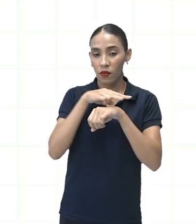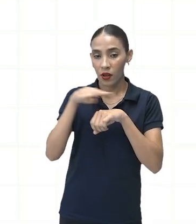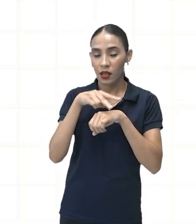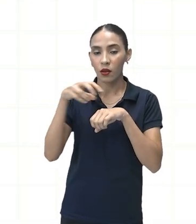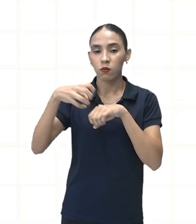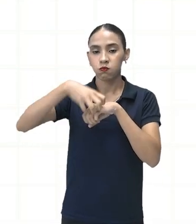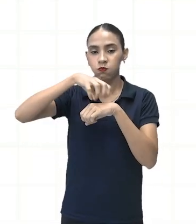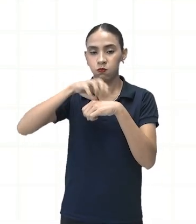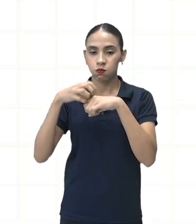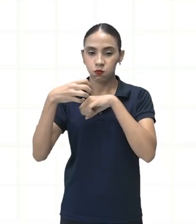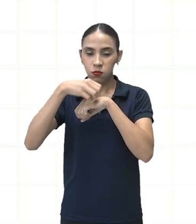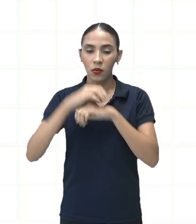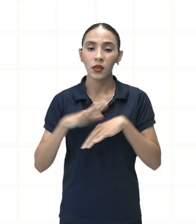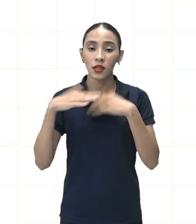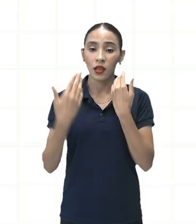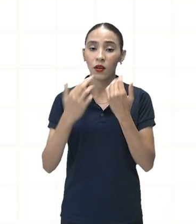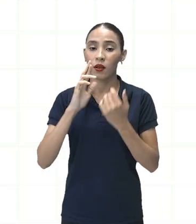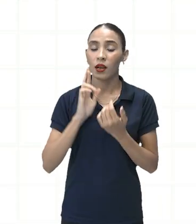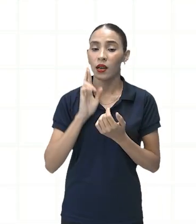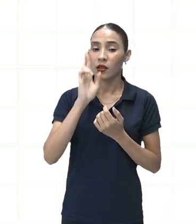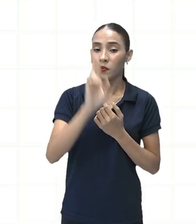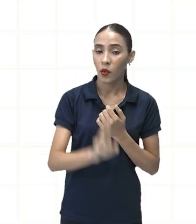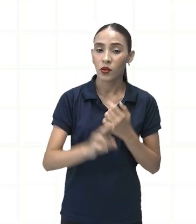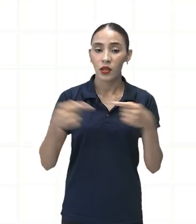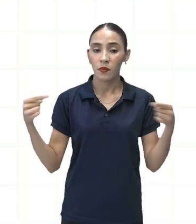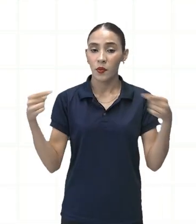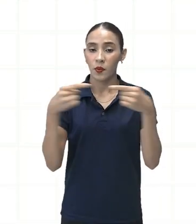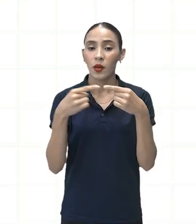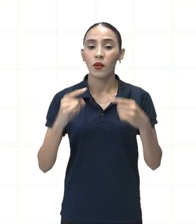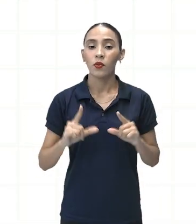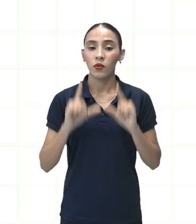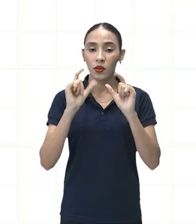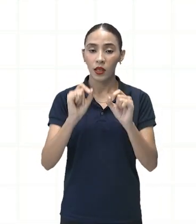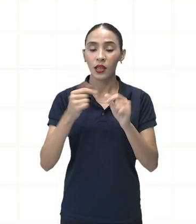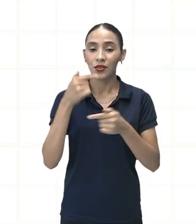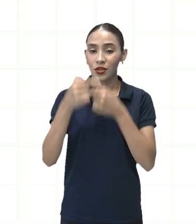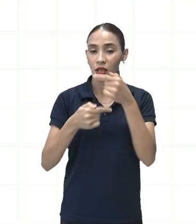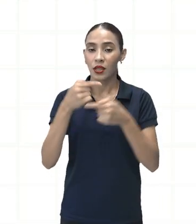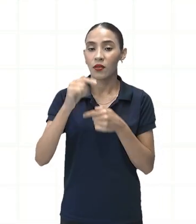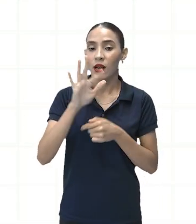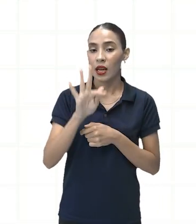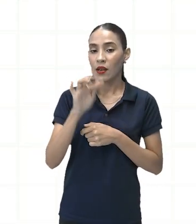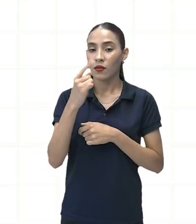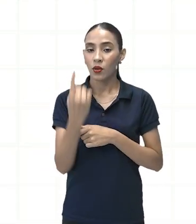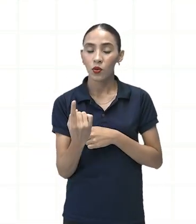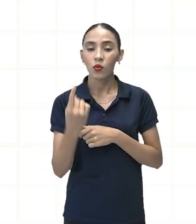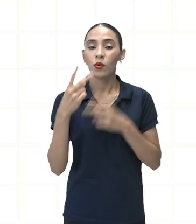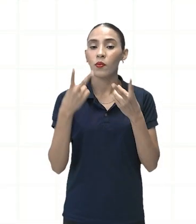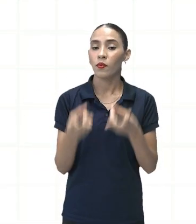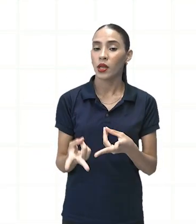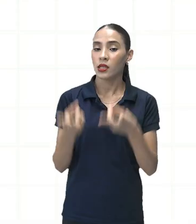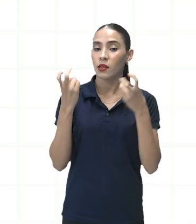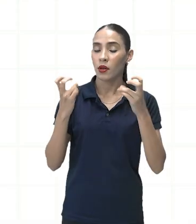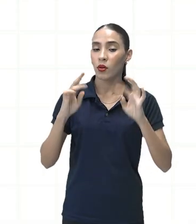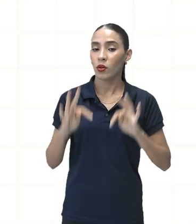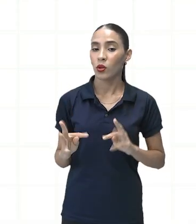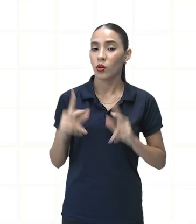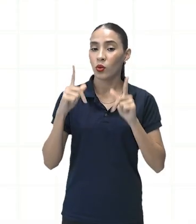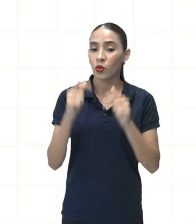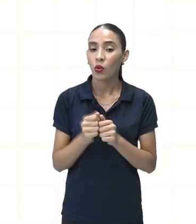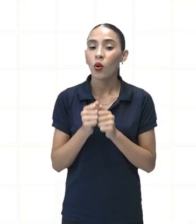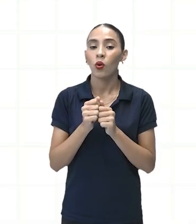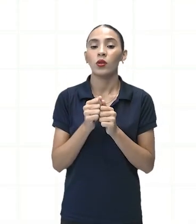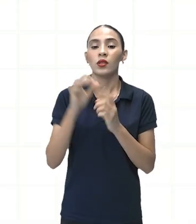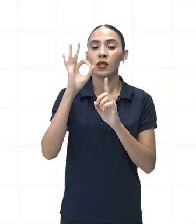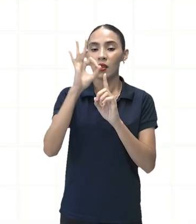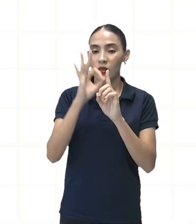rugosa. O resultado desse primeiro cruzamento foi a geração F1, onde ele percebeu que todos os